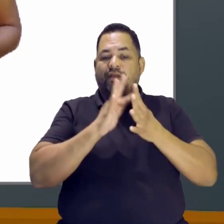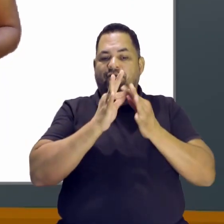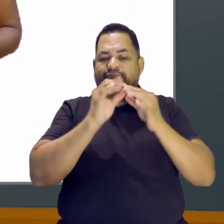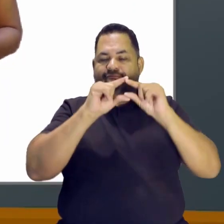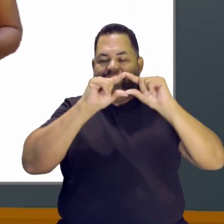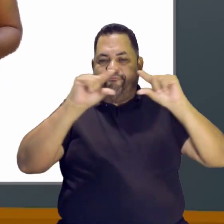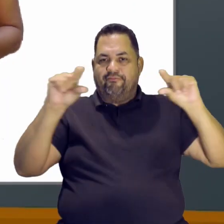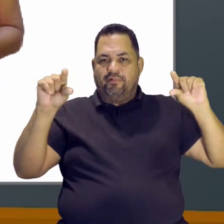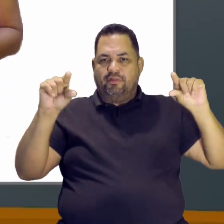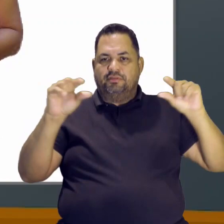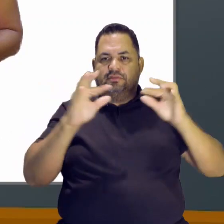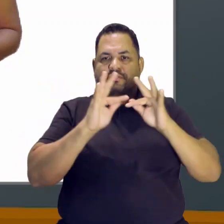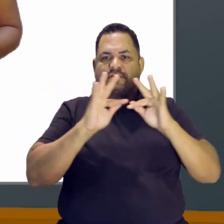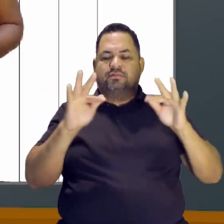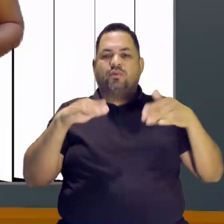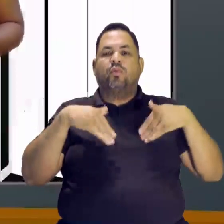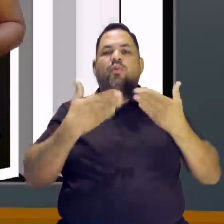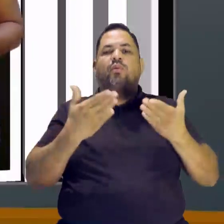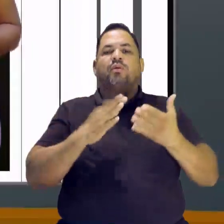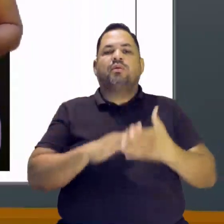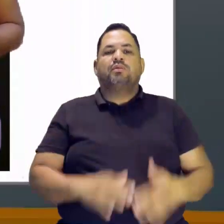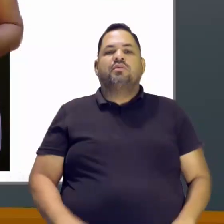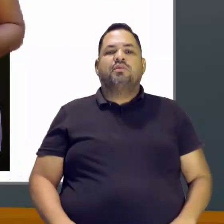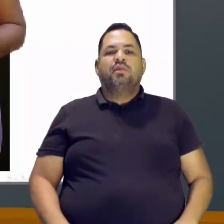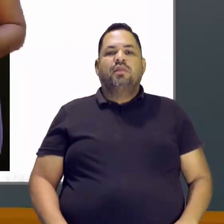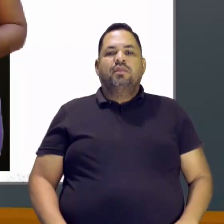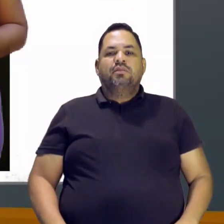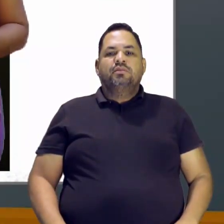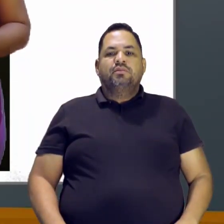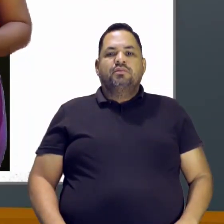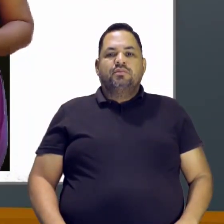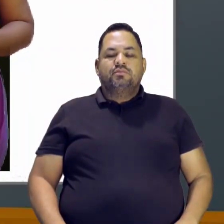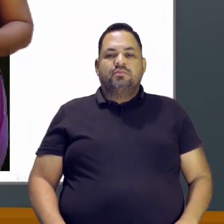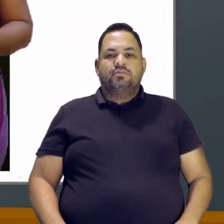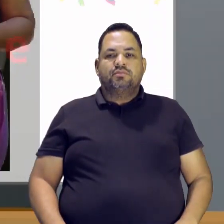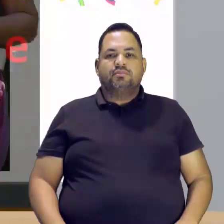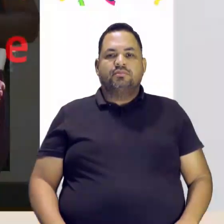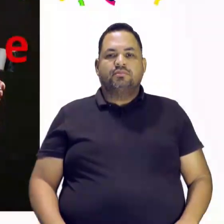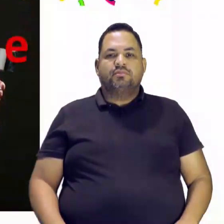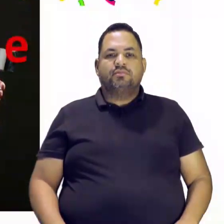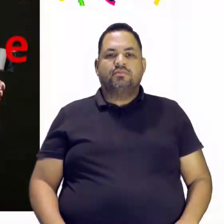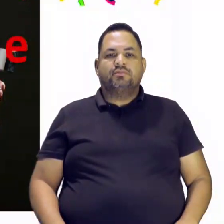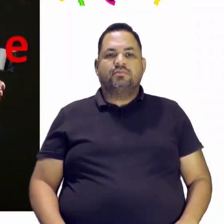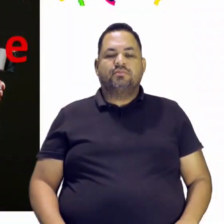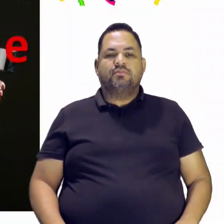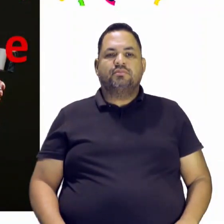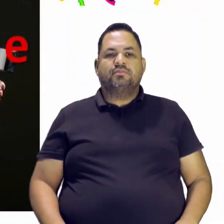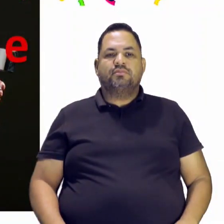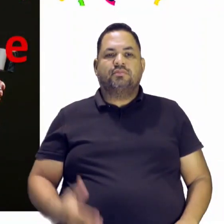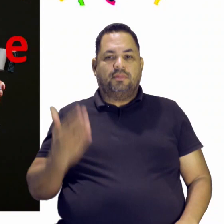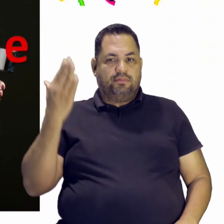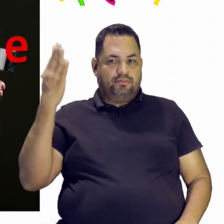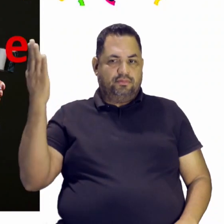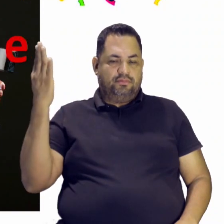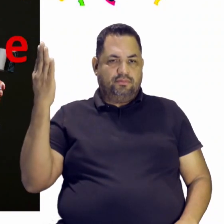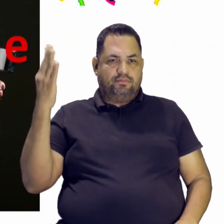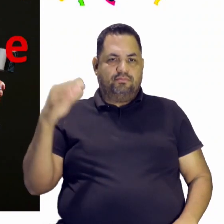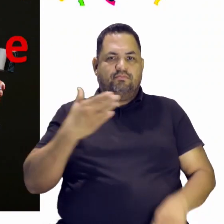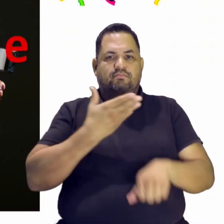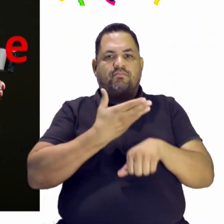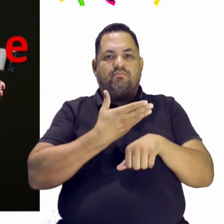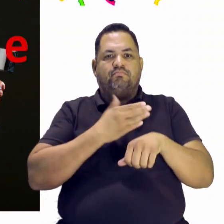qual a mensagem de hoje, Prof? A mensagem de hoje que eu deixo para ti é essa daqui.